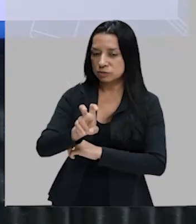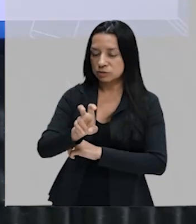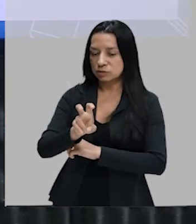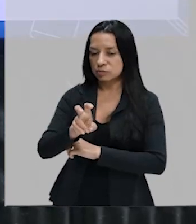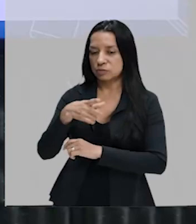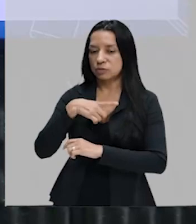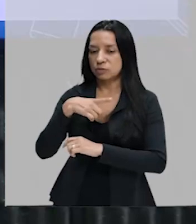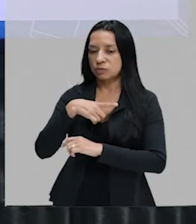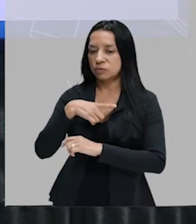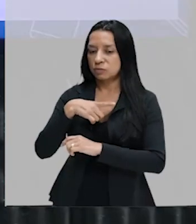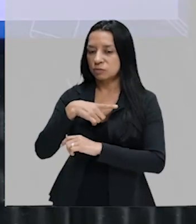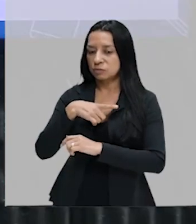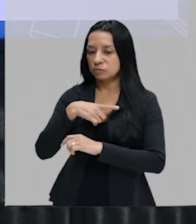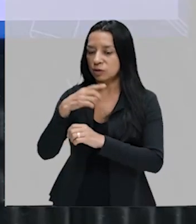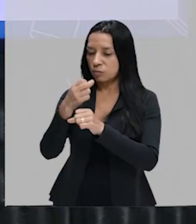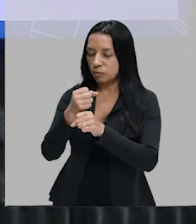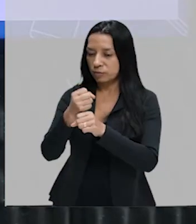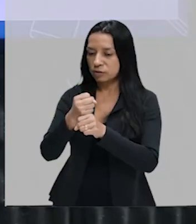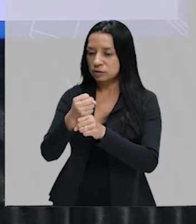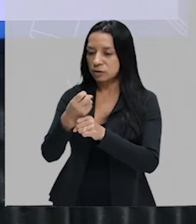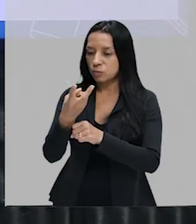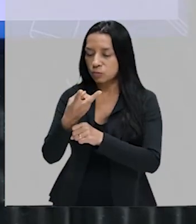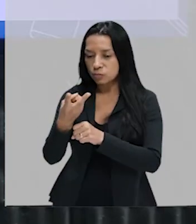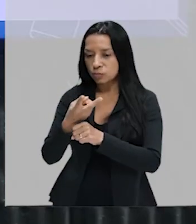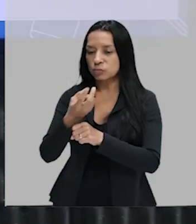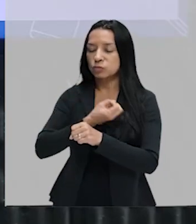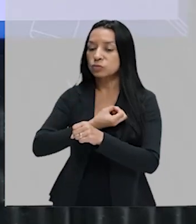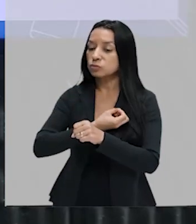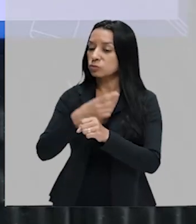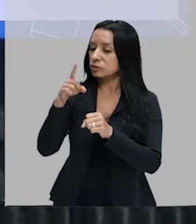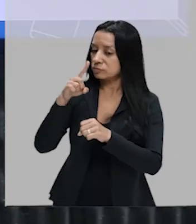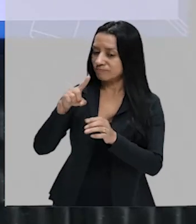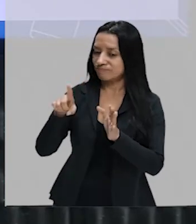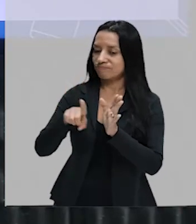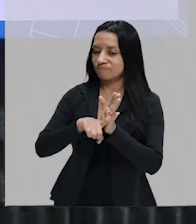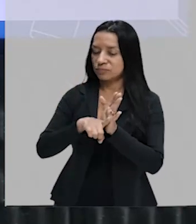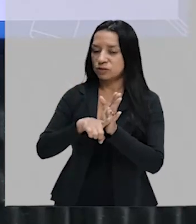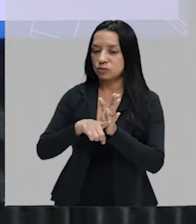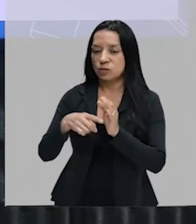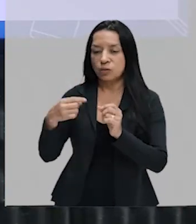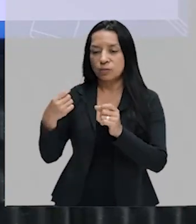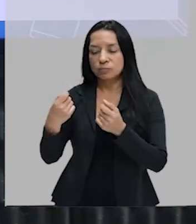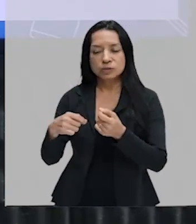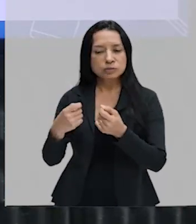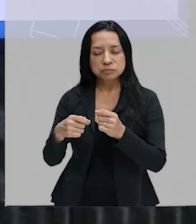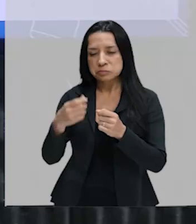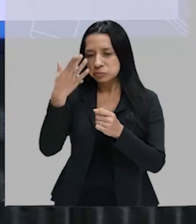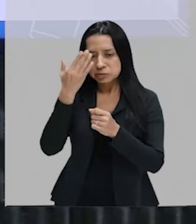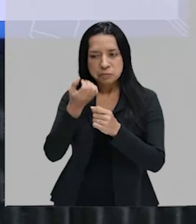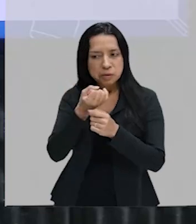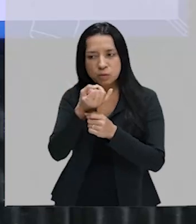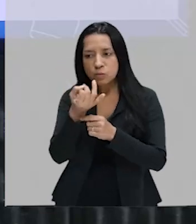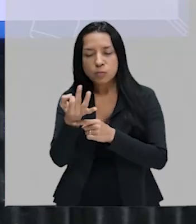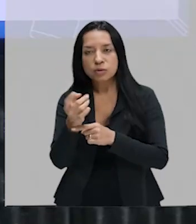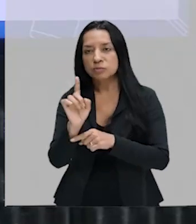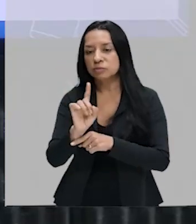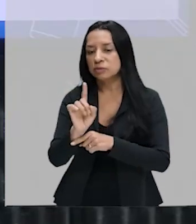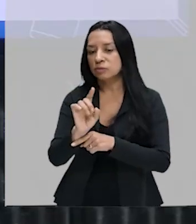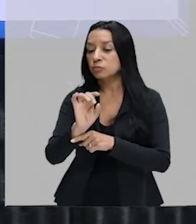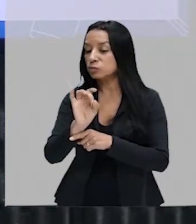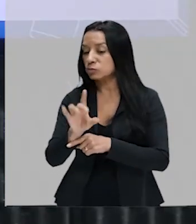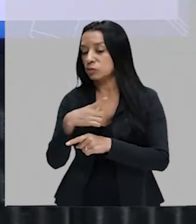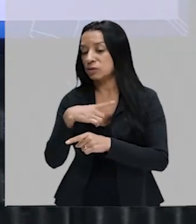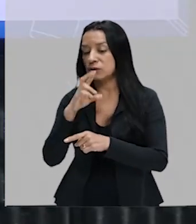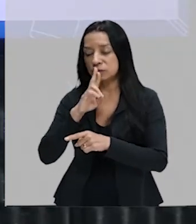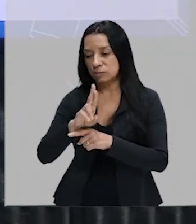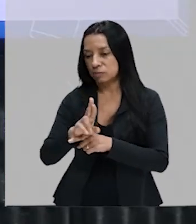você tem uma operação com dois números negativos. Eu não preciso nem saber quanto é que é. Eu só sei que não dá zero. Tá bom? Então,